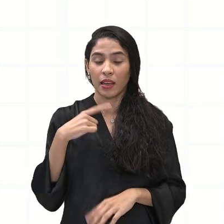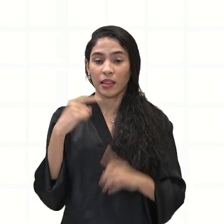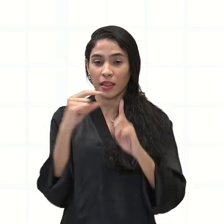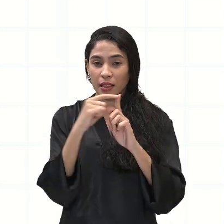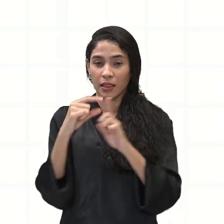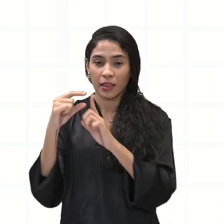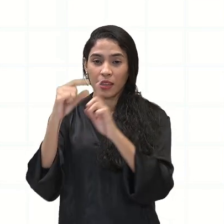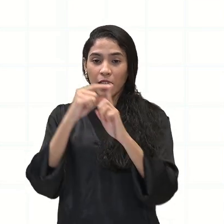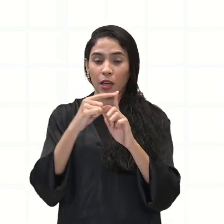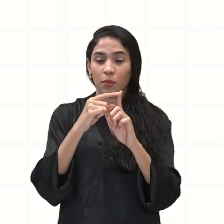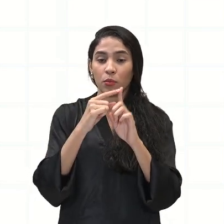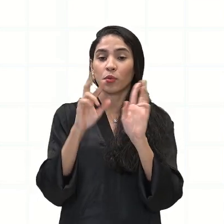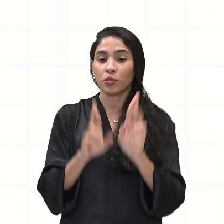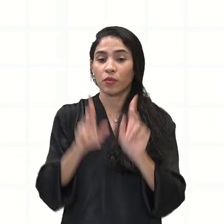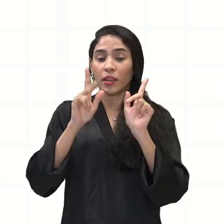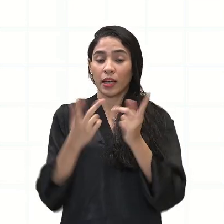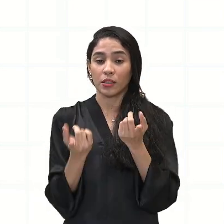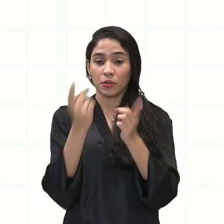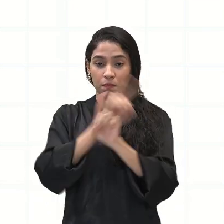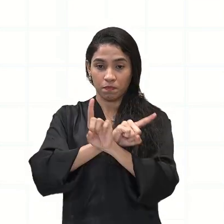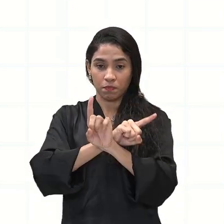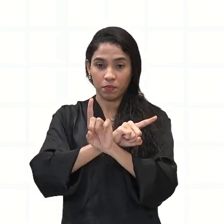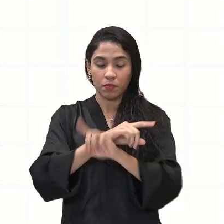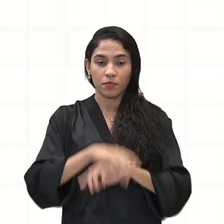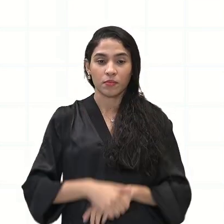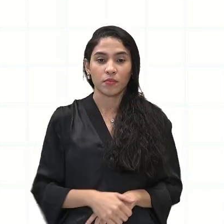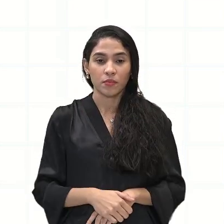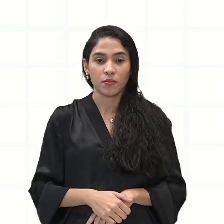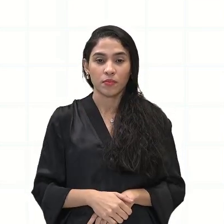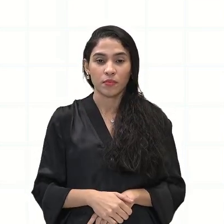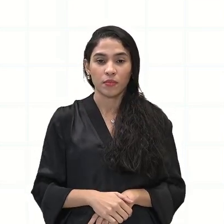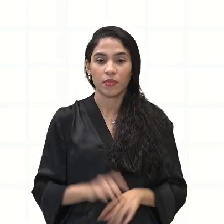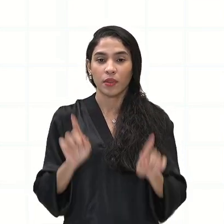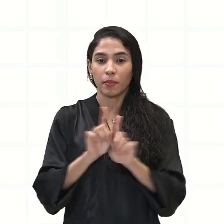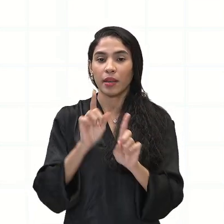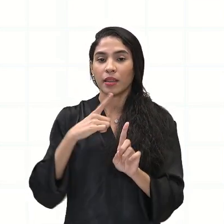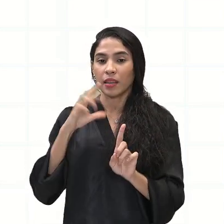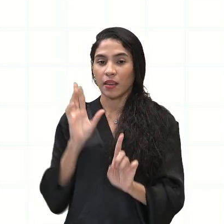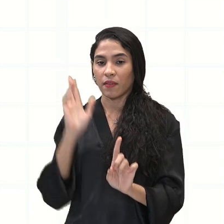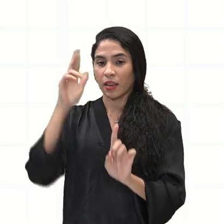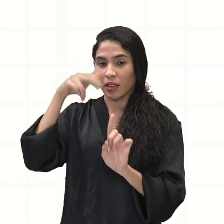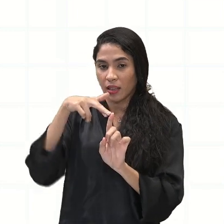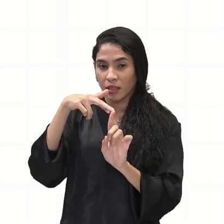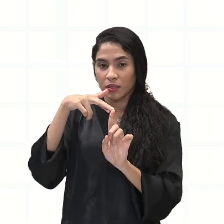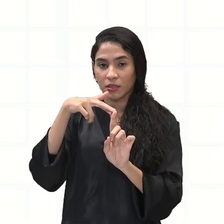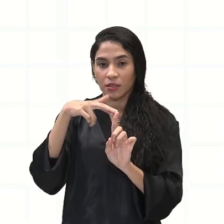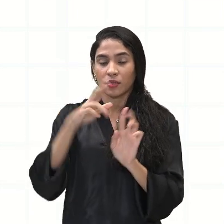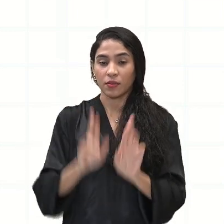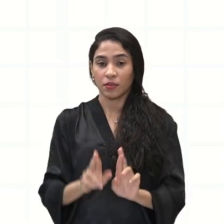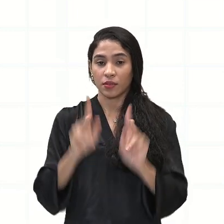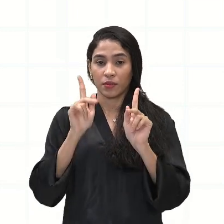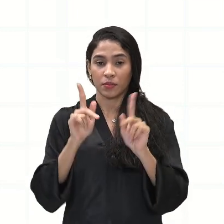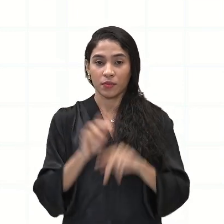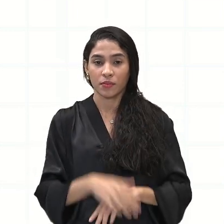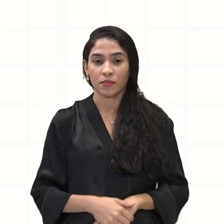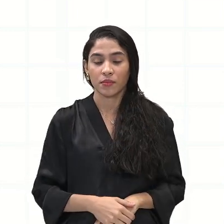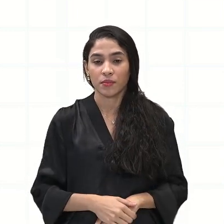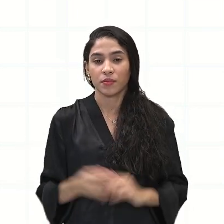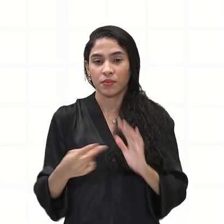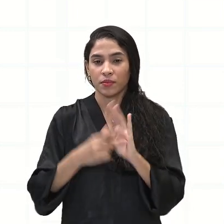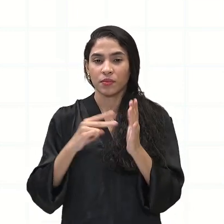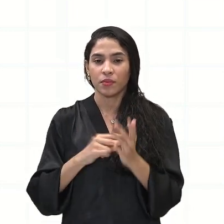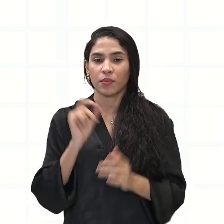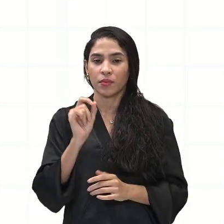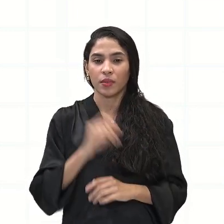de sentido opostos, né? E possui referentes diferentes. Ou seja,